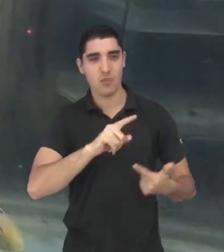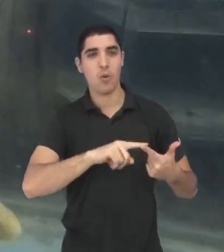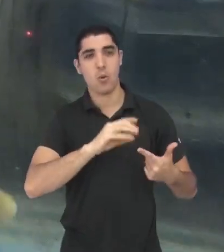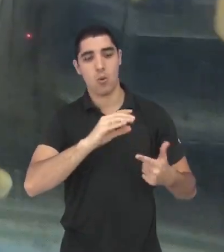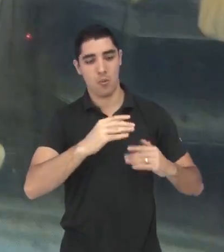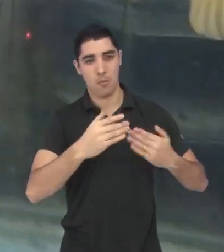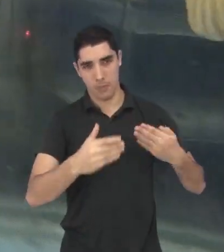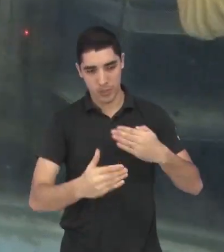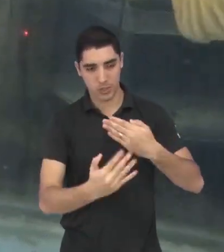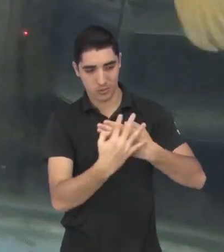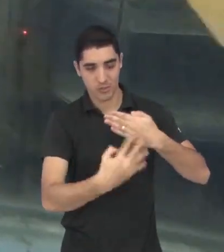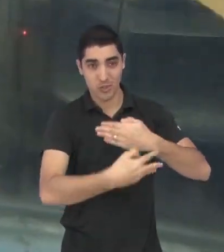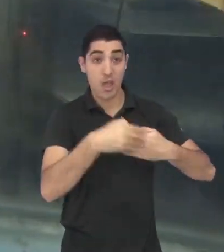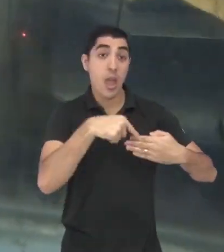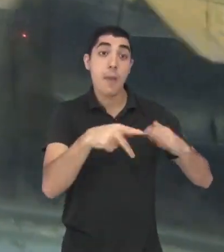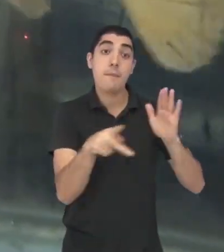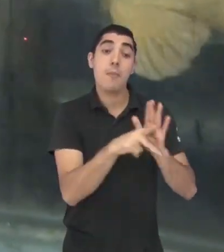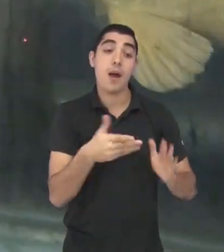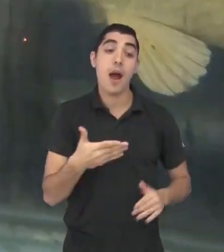são peixes de água gelada.